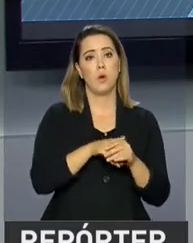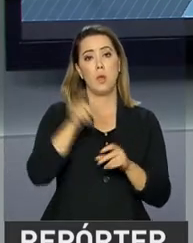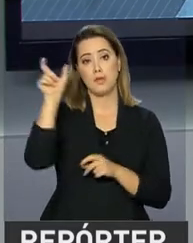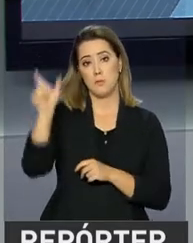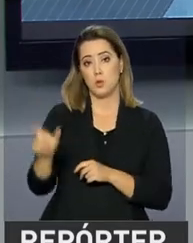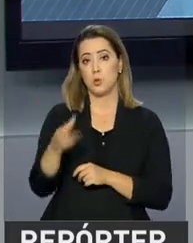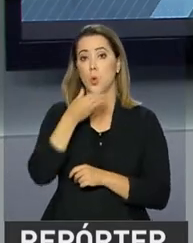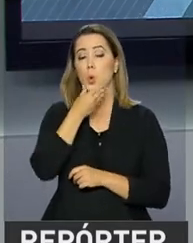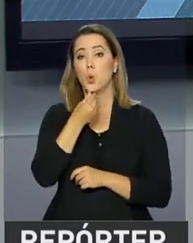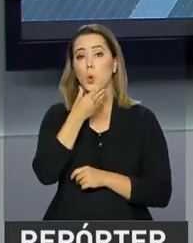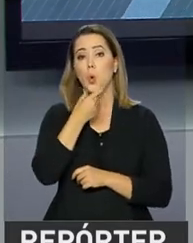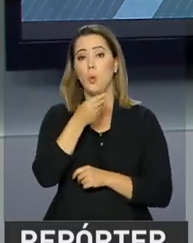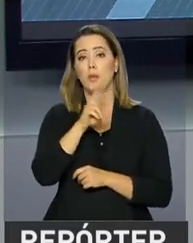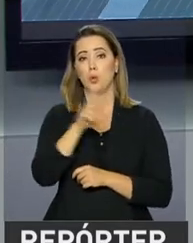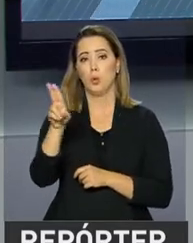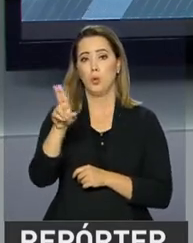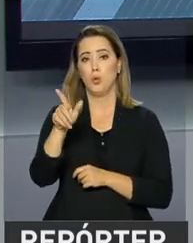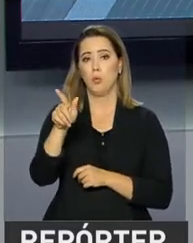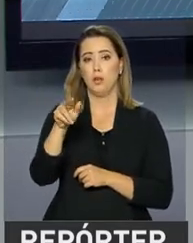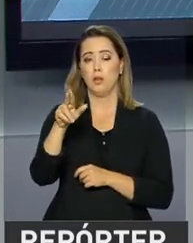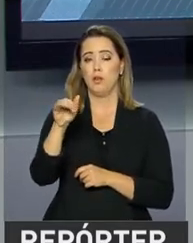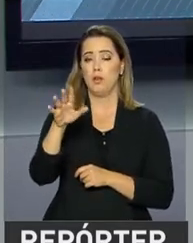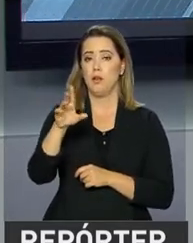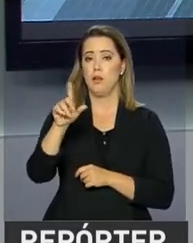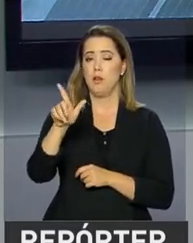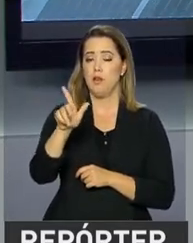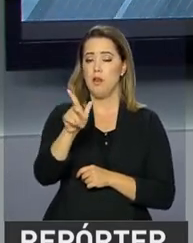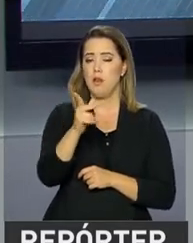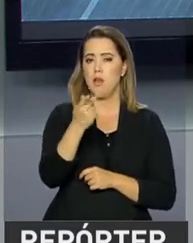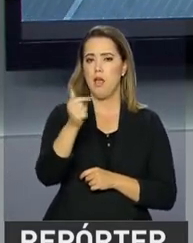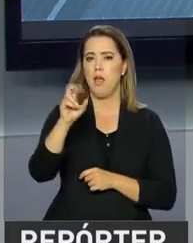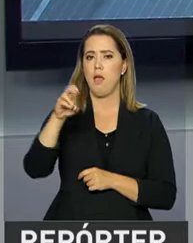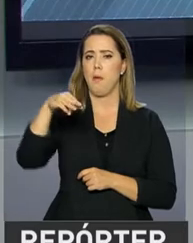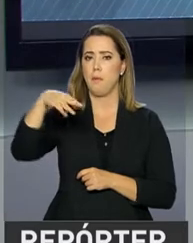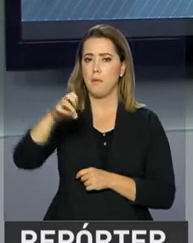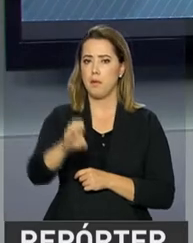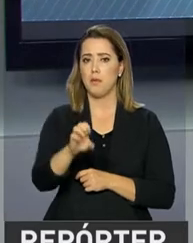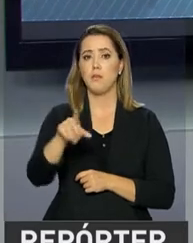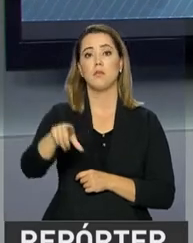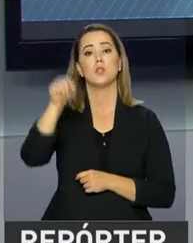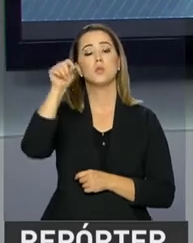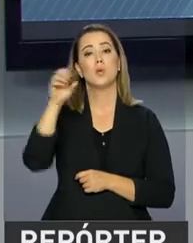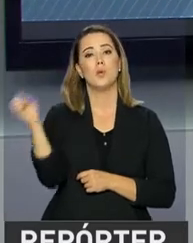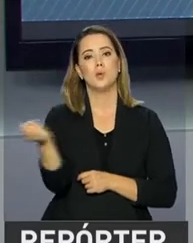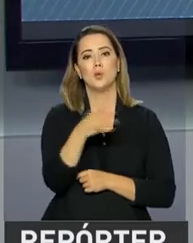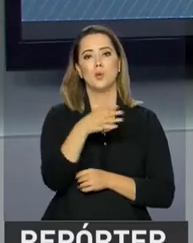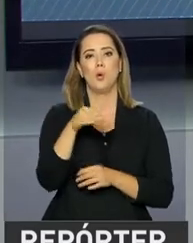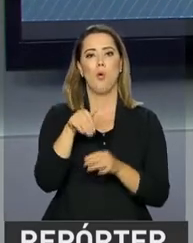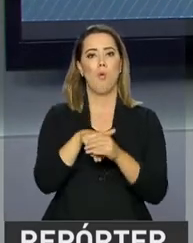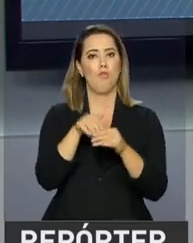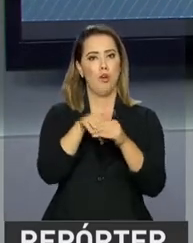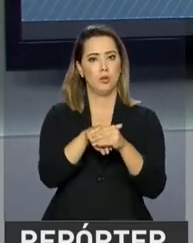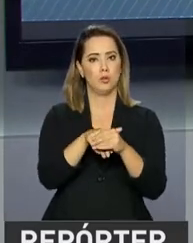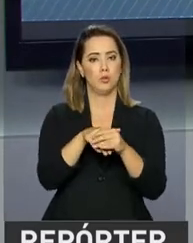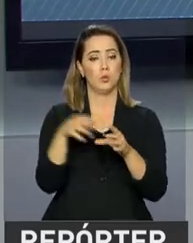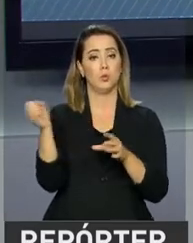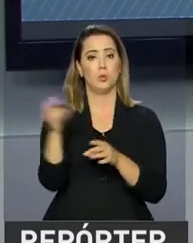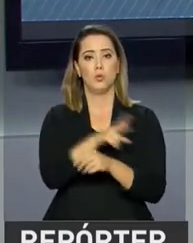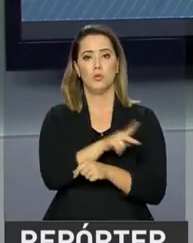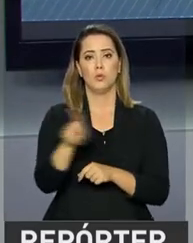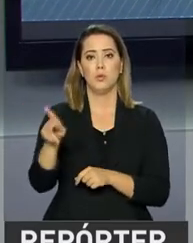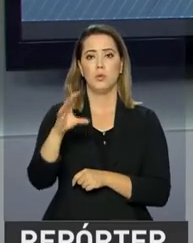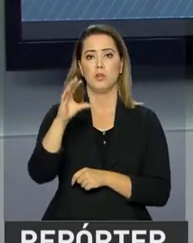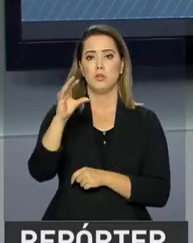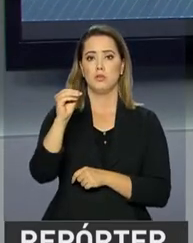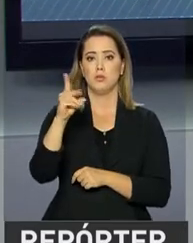que é servidor do ministério da agricultura pecuária e abastecimento foi eleito o novo presidente do codex alimentarius